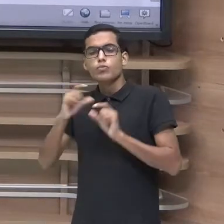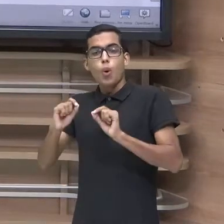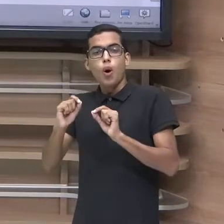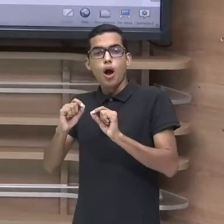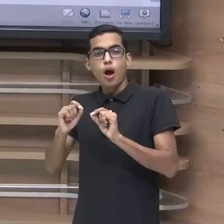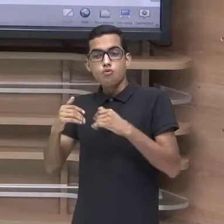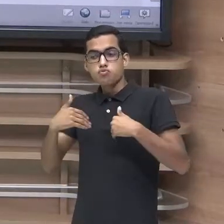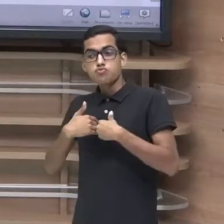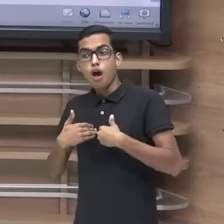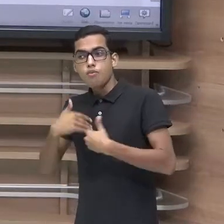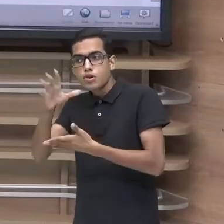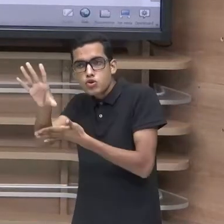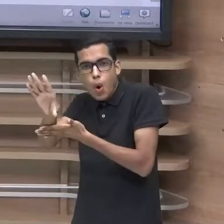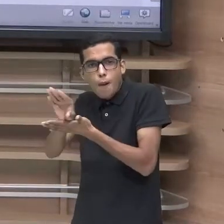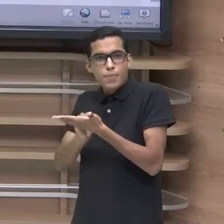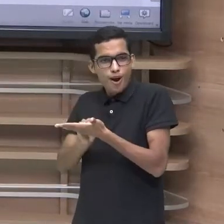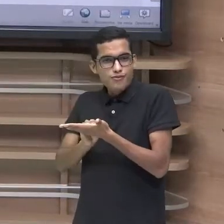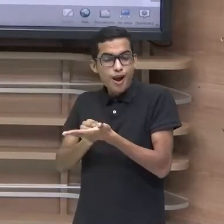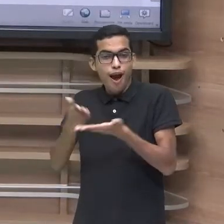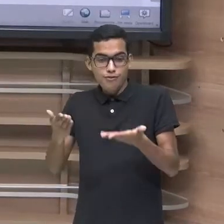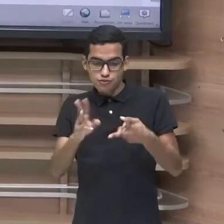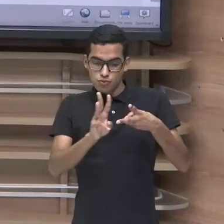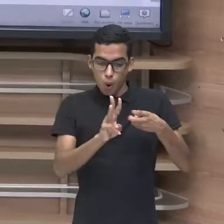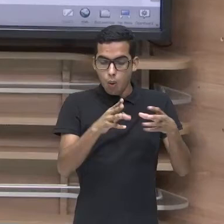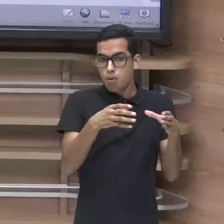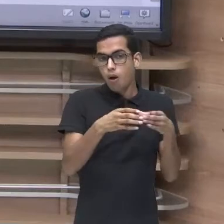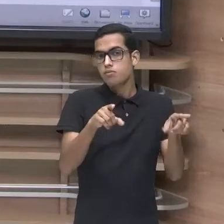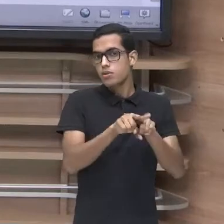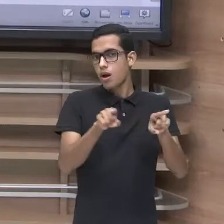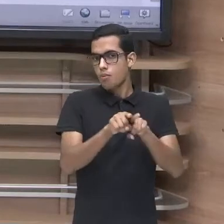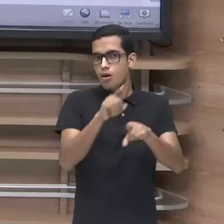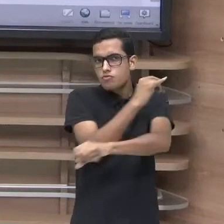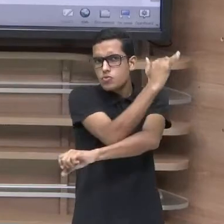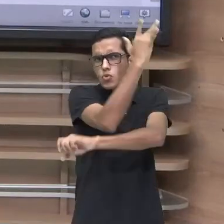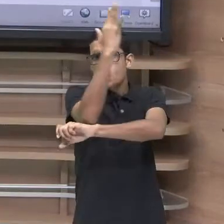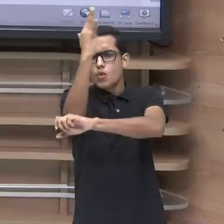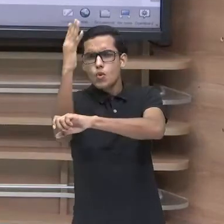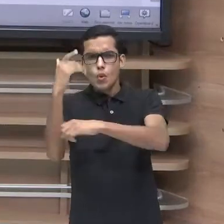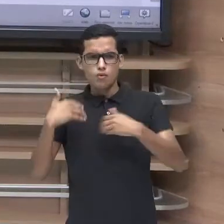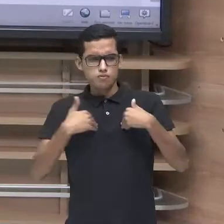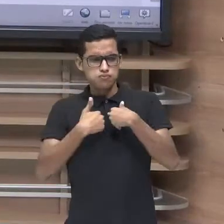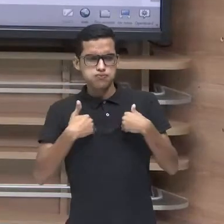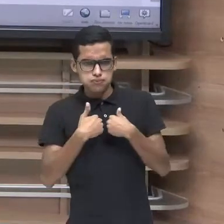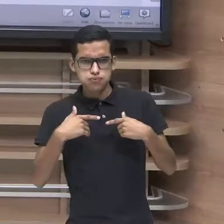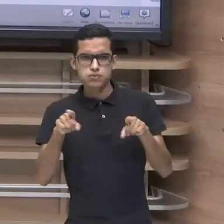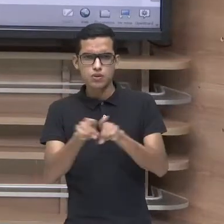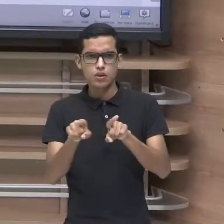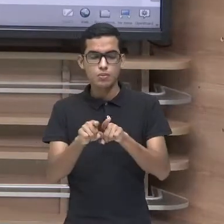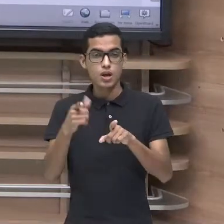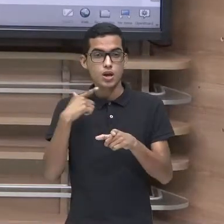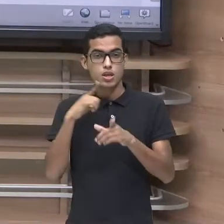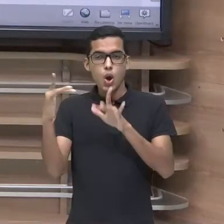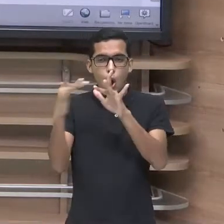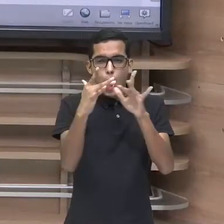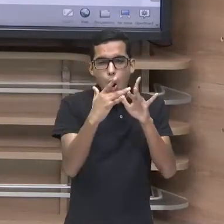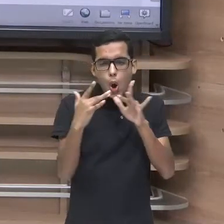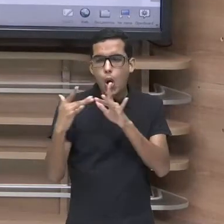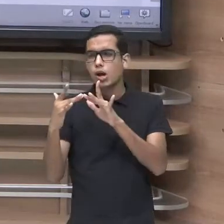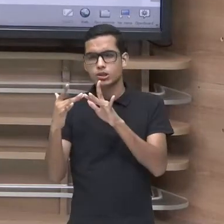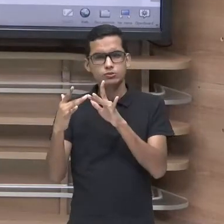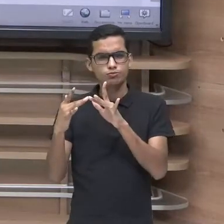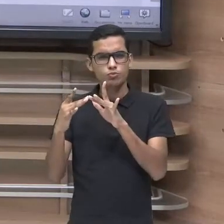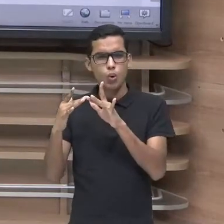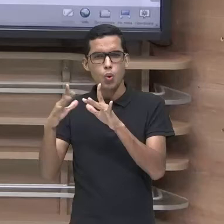as principais conexões entre os índios com as entidades e os espíritos da floresta. Então, os indígenas,